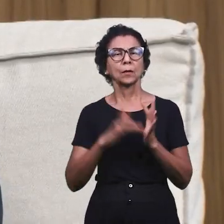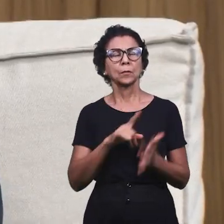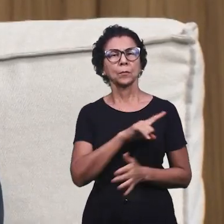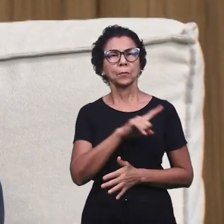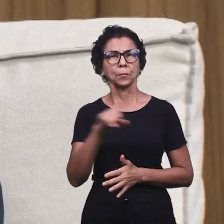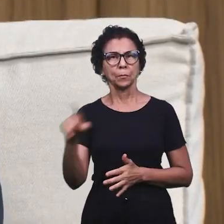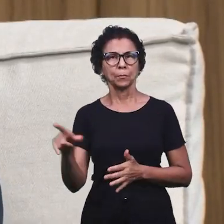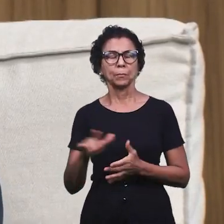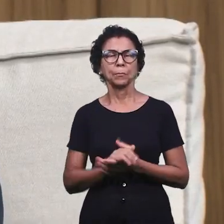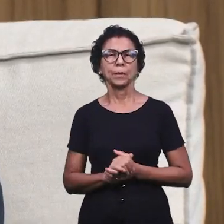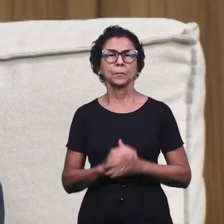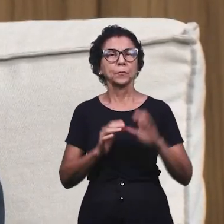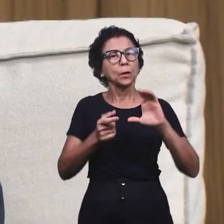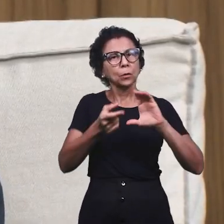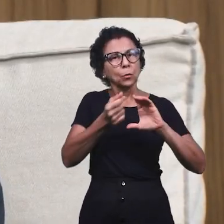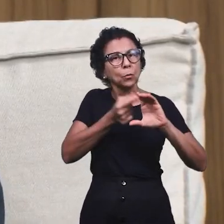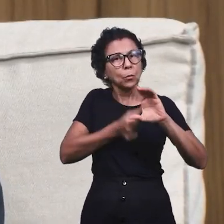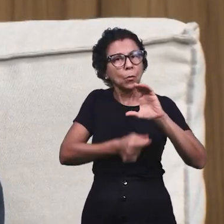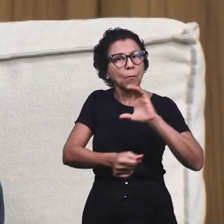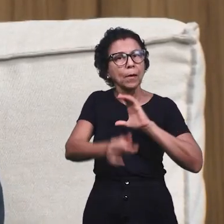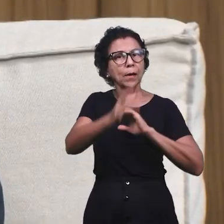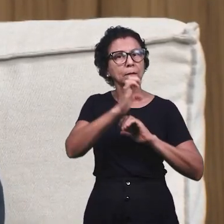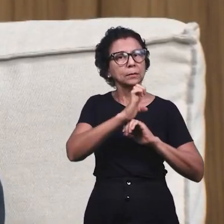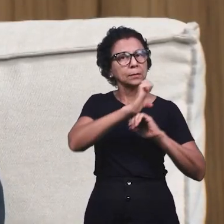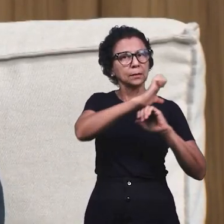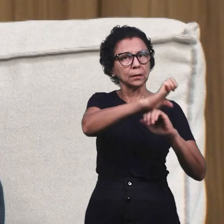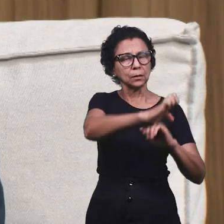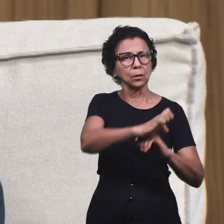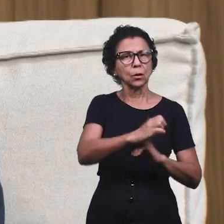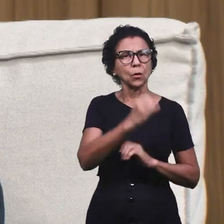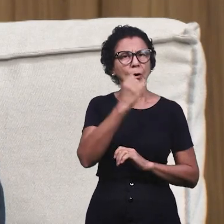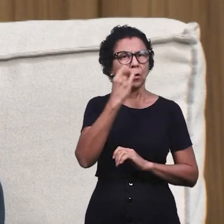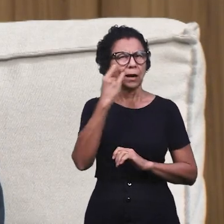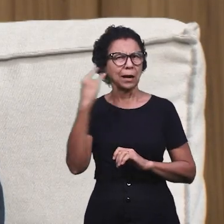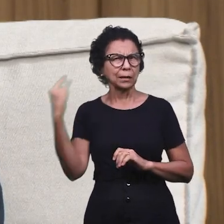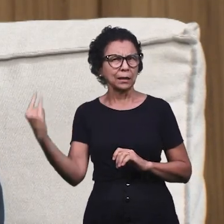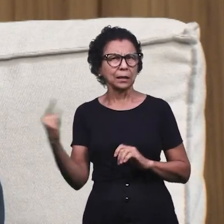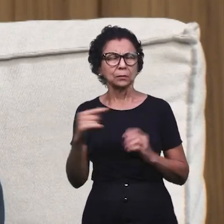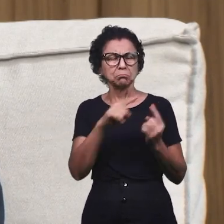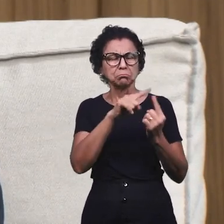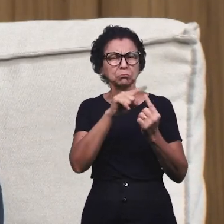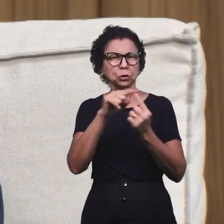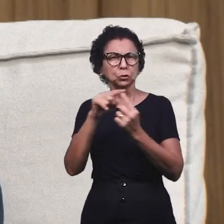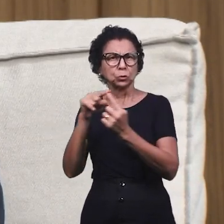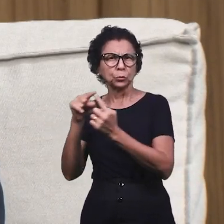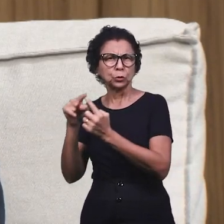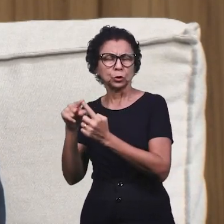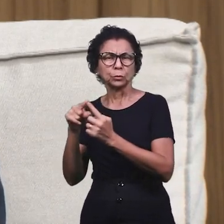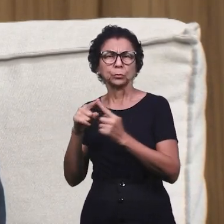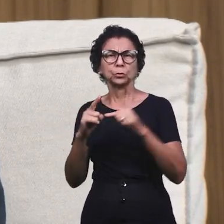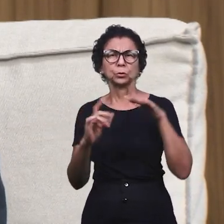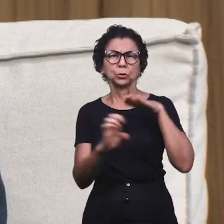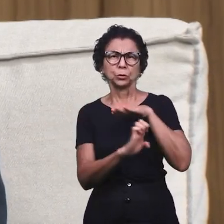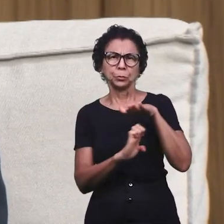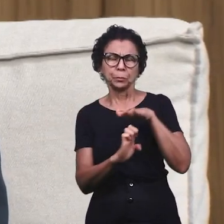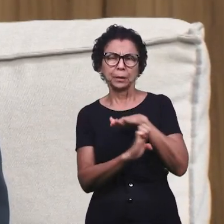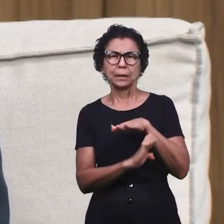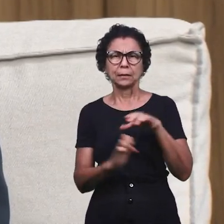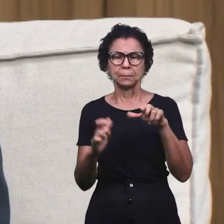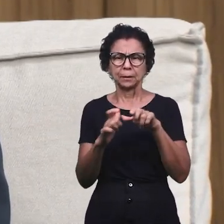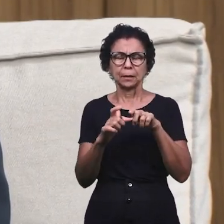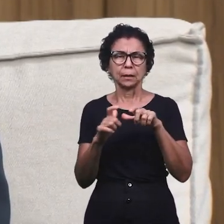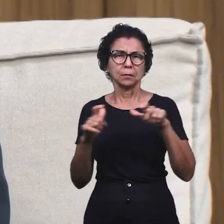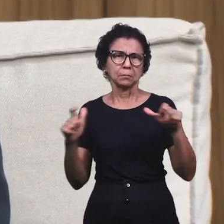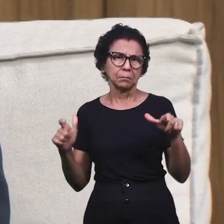comércio exterior atrai todos os tipos de empresas, pequeno, médio e grandes